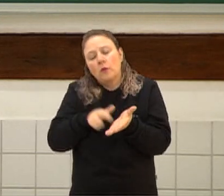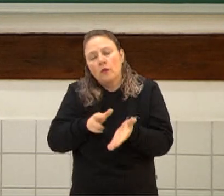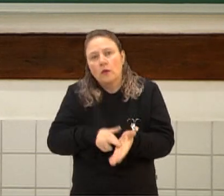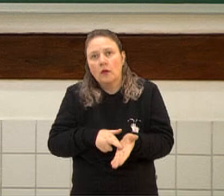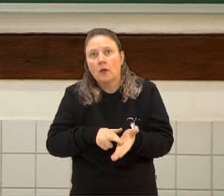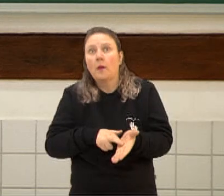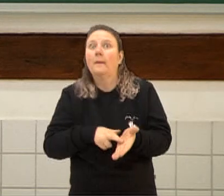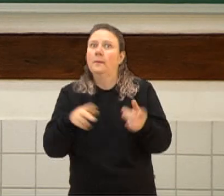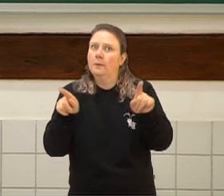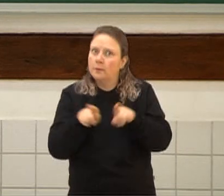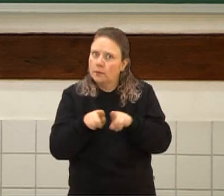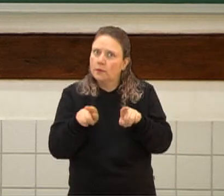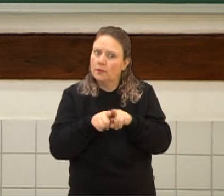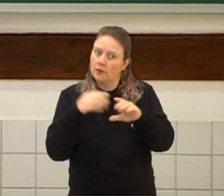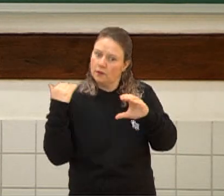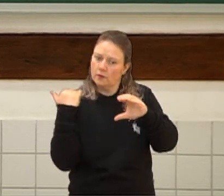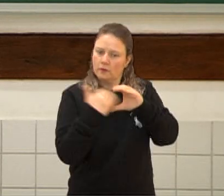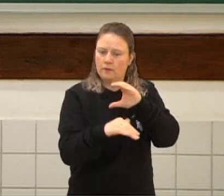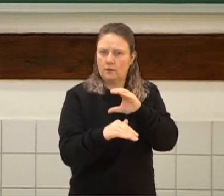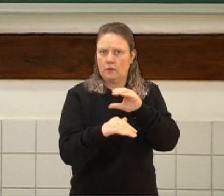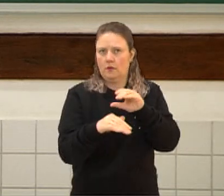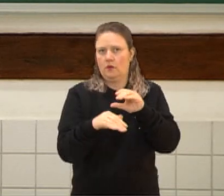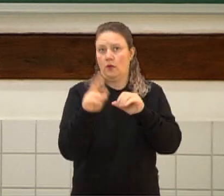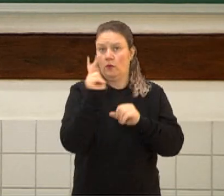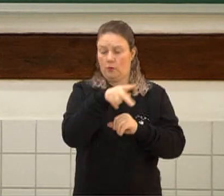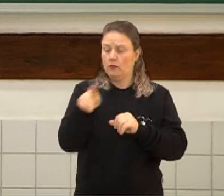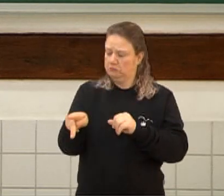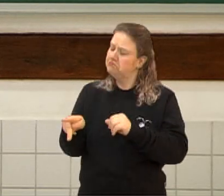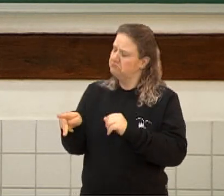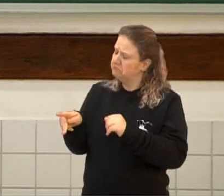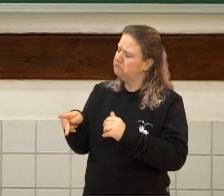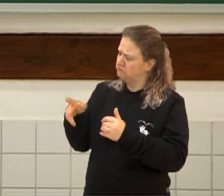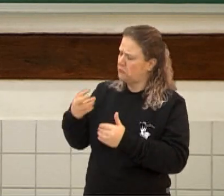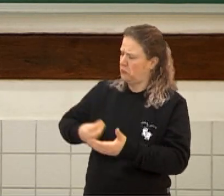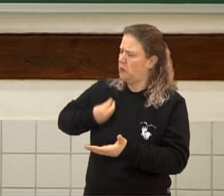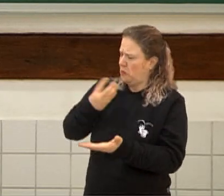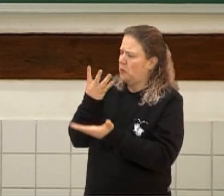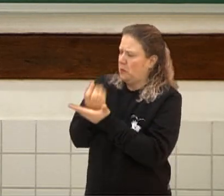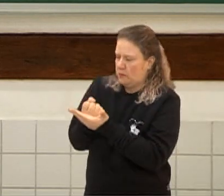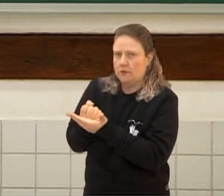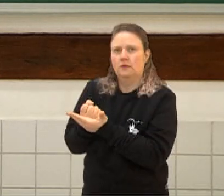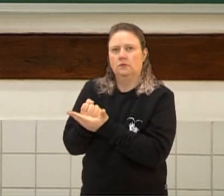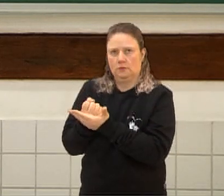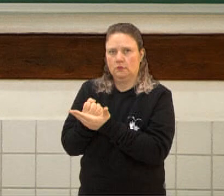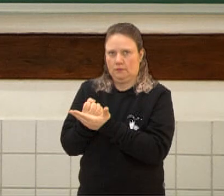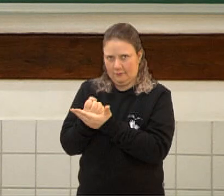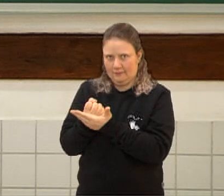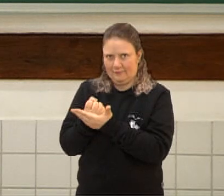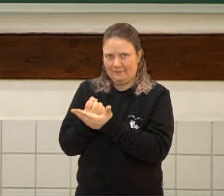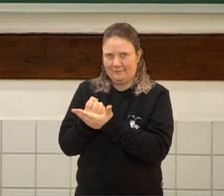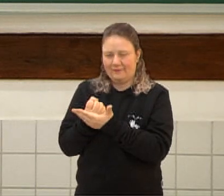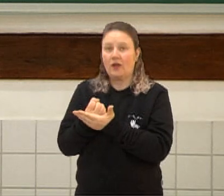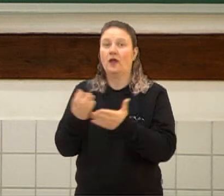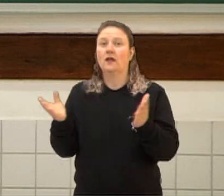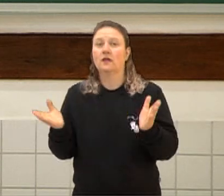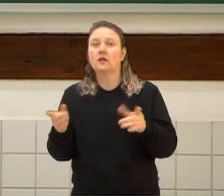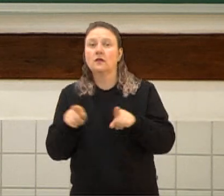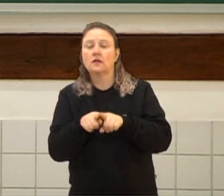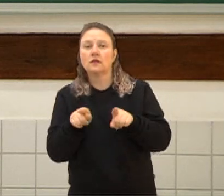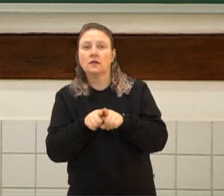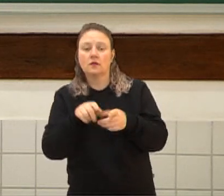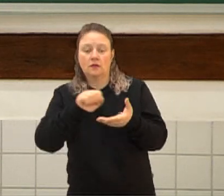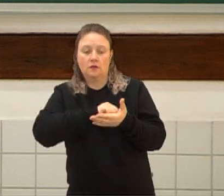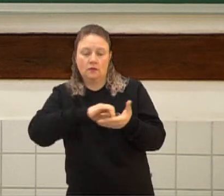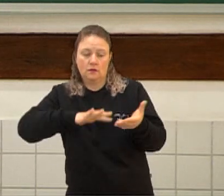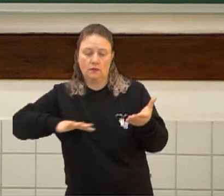ali o arquivo que o professor precisa para te dar a presença, ao mesmo tempo que você está estudando. Você está realizando as